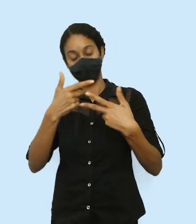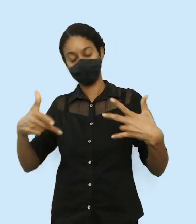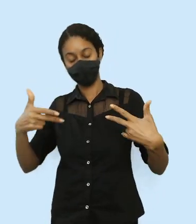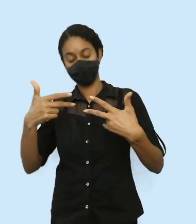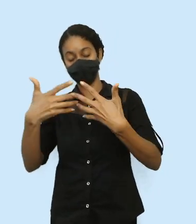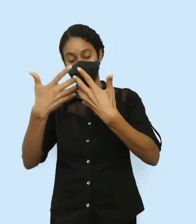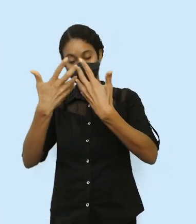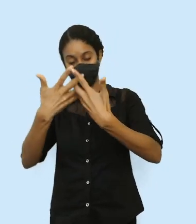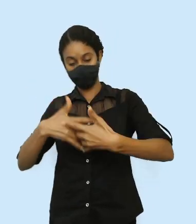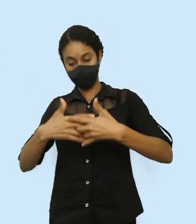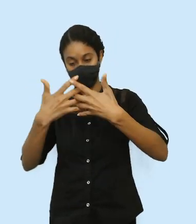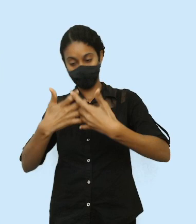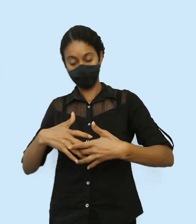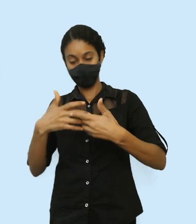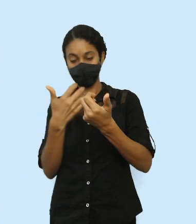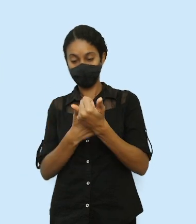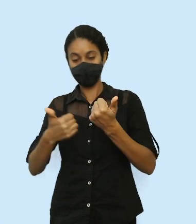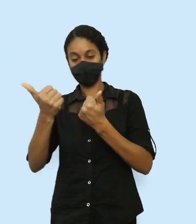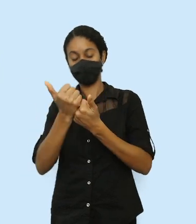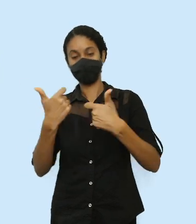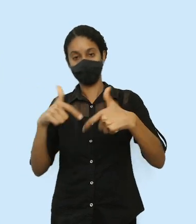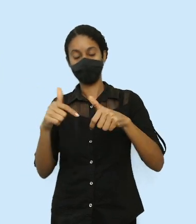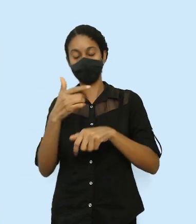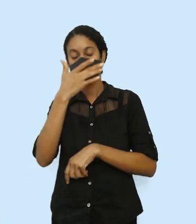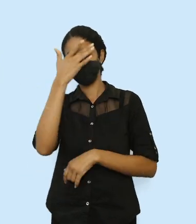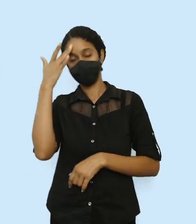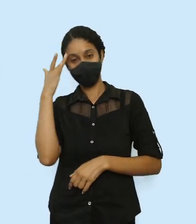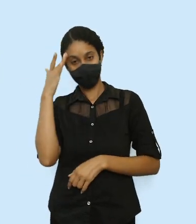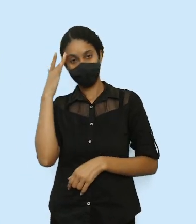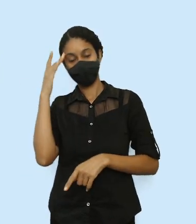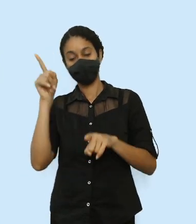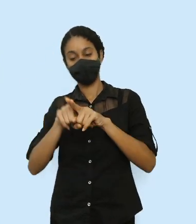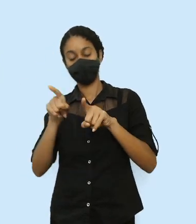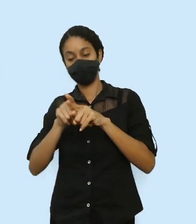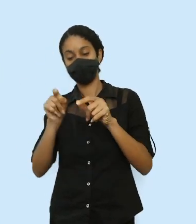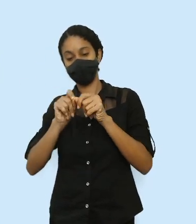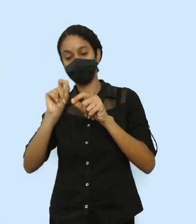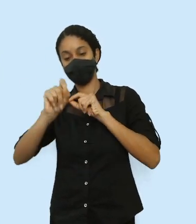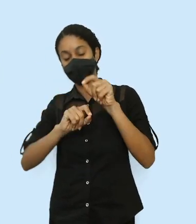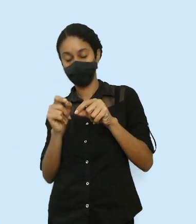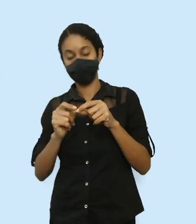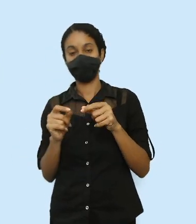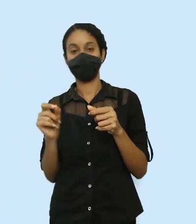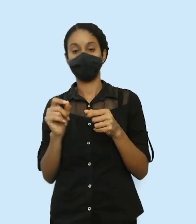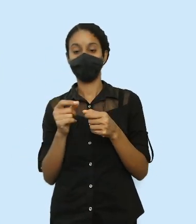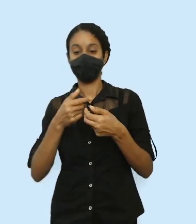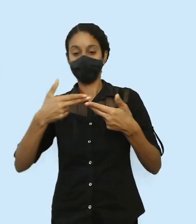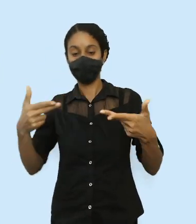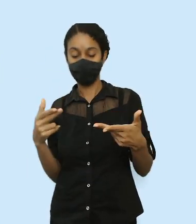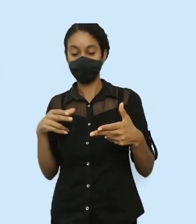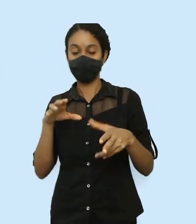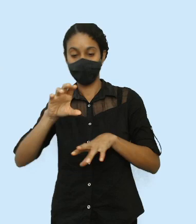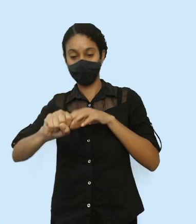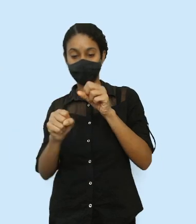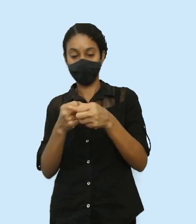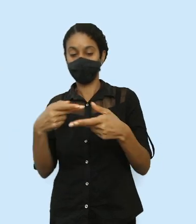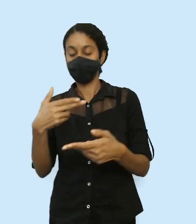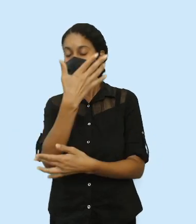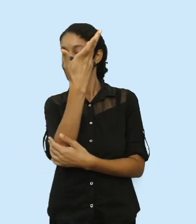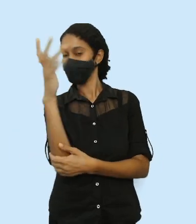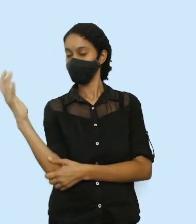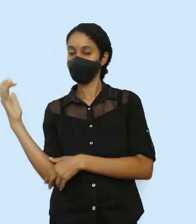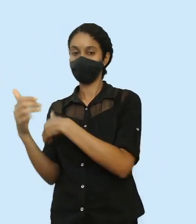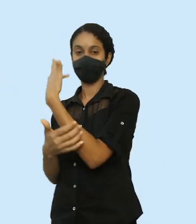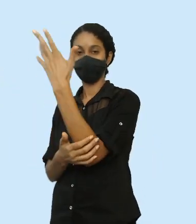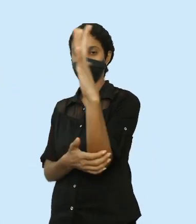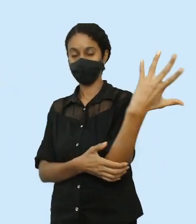para substituir o trabalho humano, a indústria também alimenta a produção de mercadorias e a exploração dos recursos da natureza.